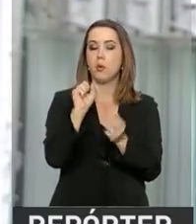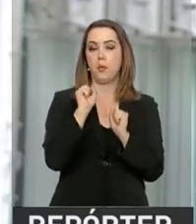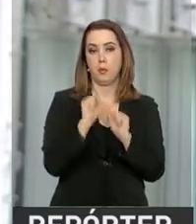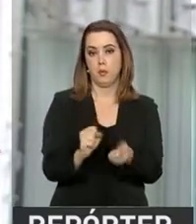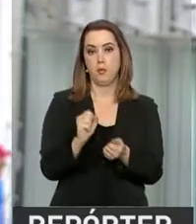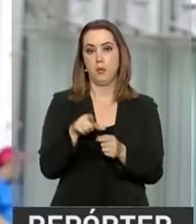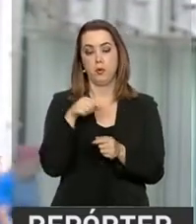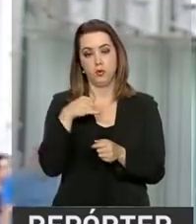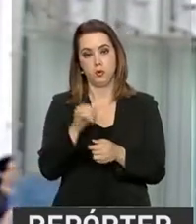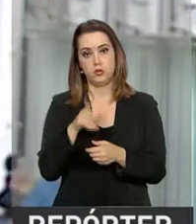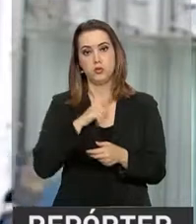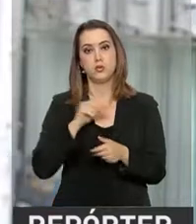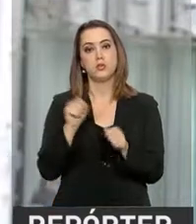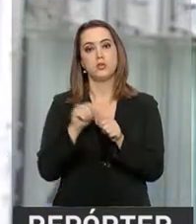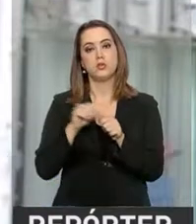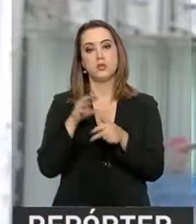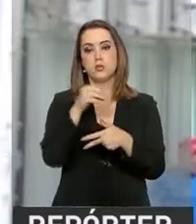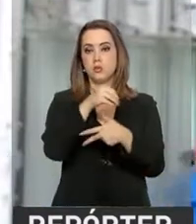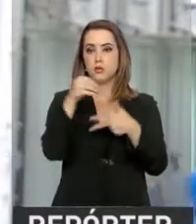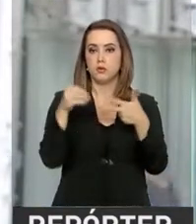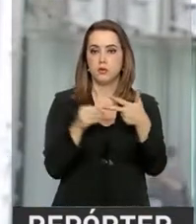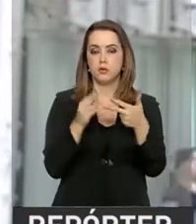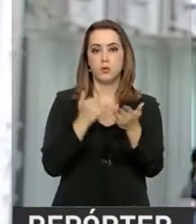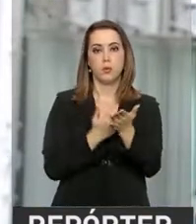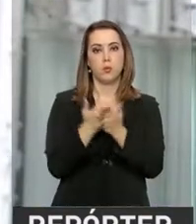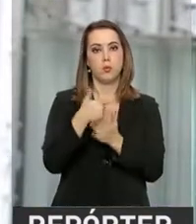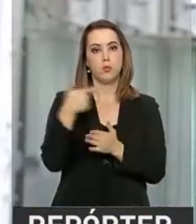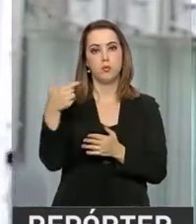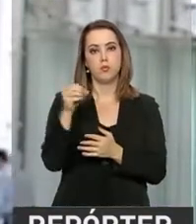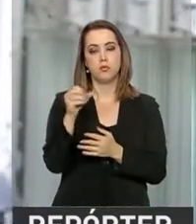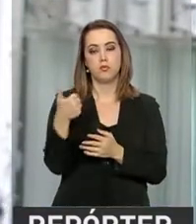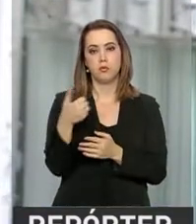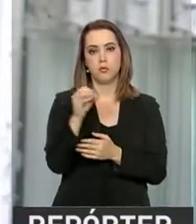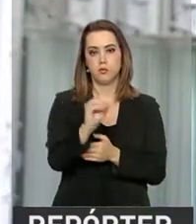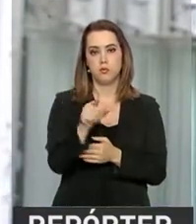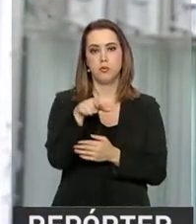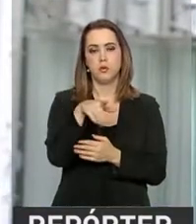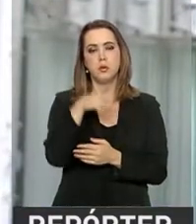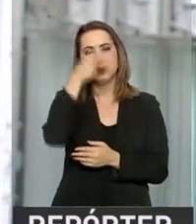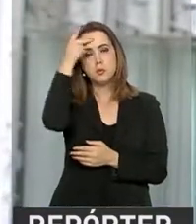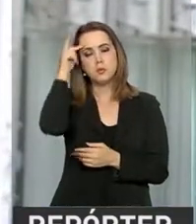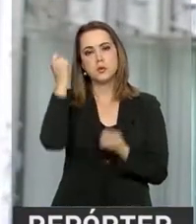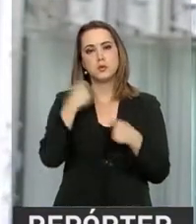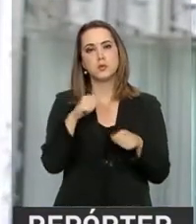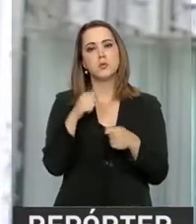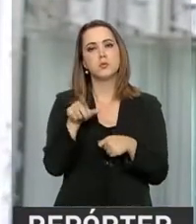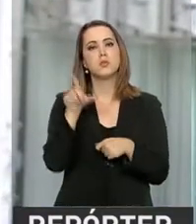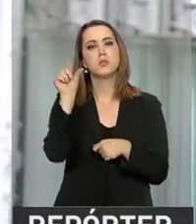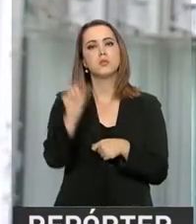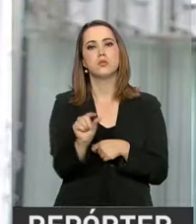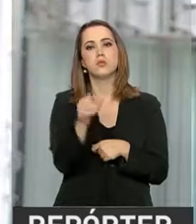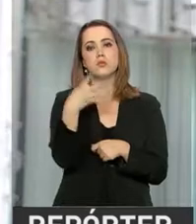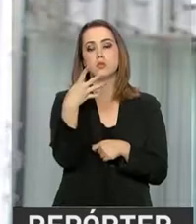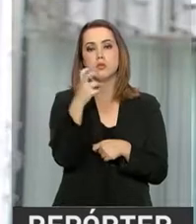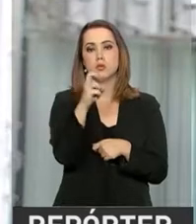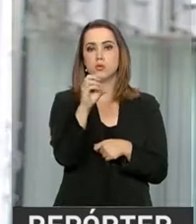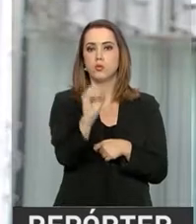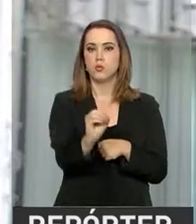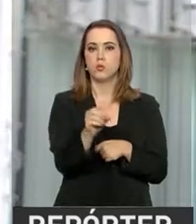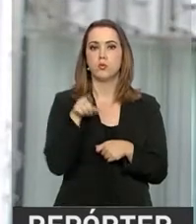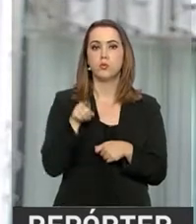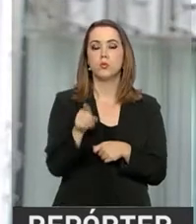nacional do ensino médio enem a partir de 2010 os candidatos precisam ter no mínimo 450